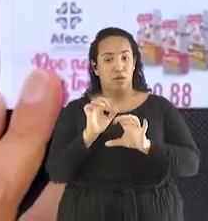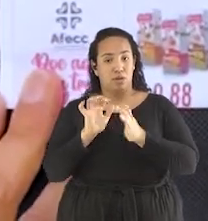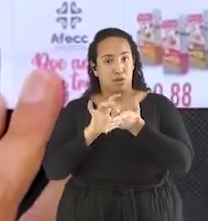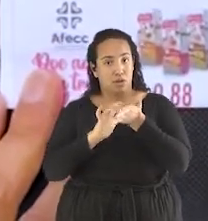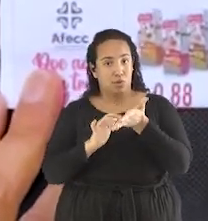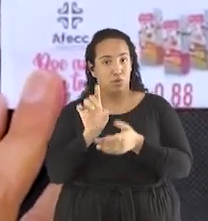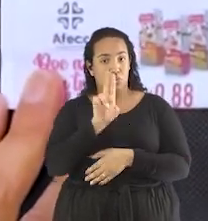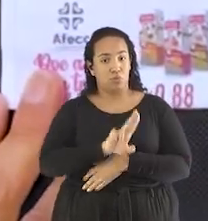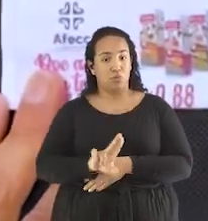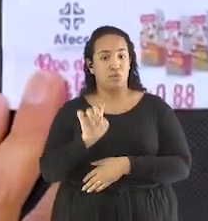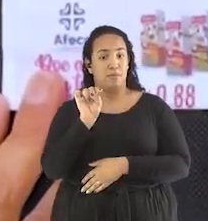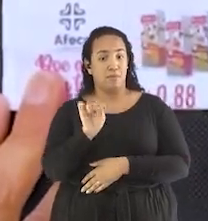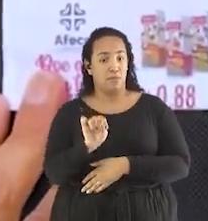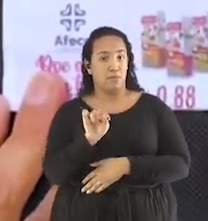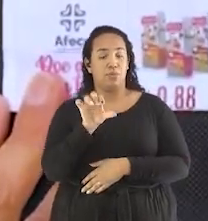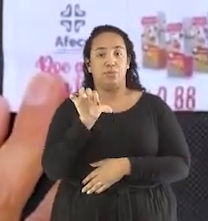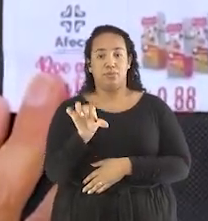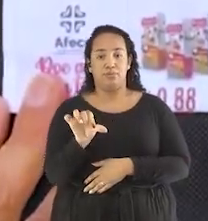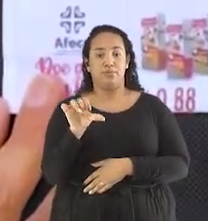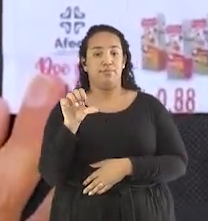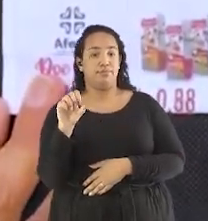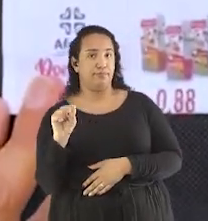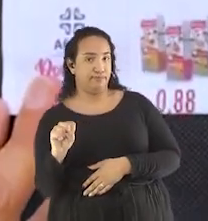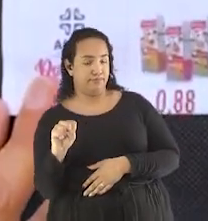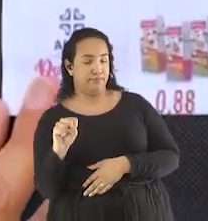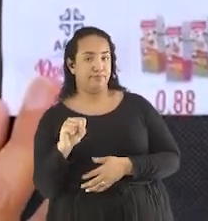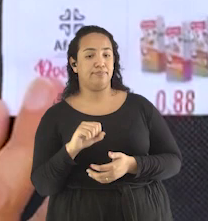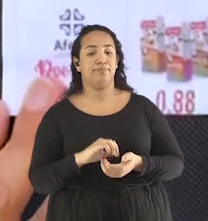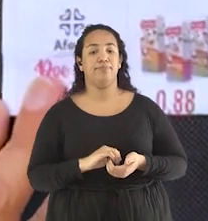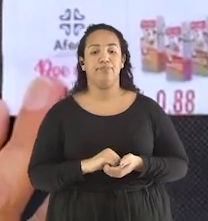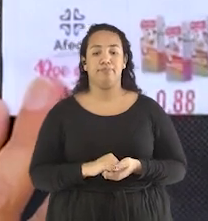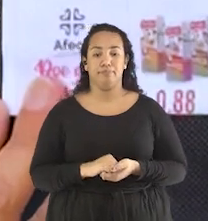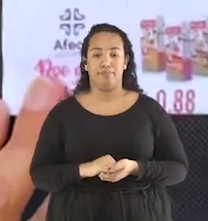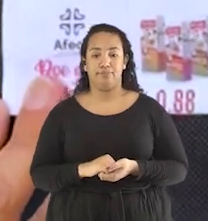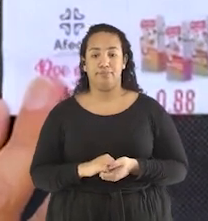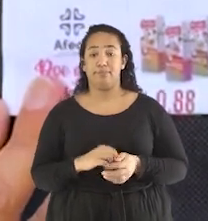ponto. Ponto 98.